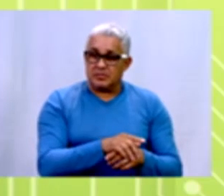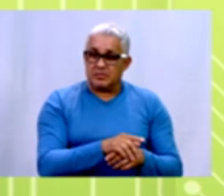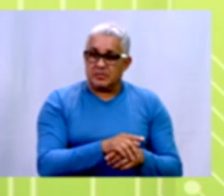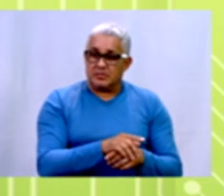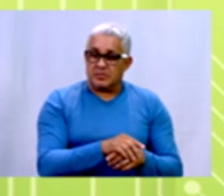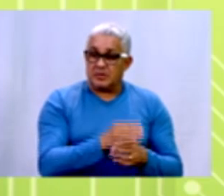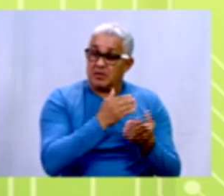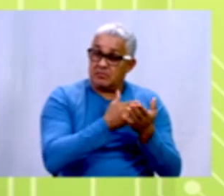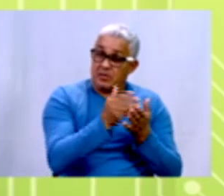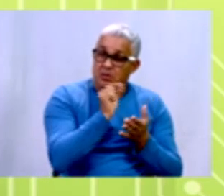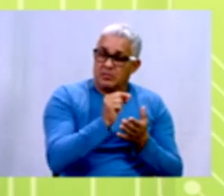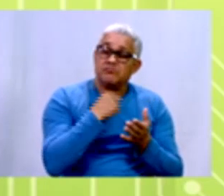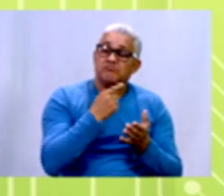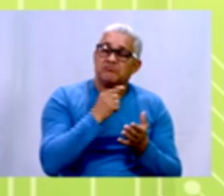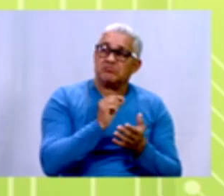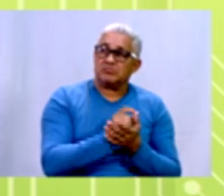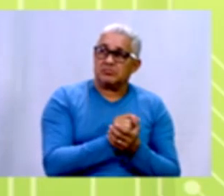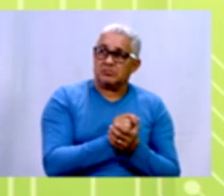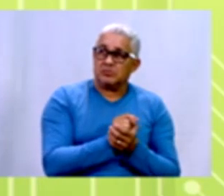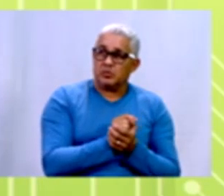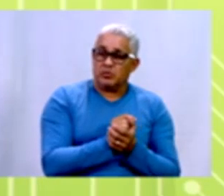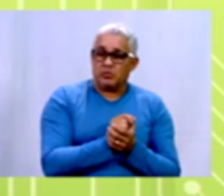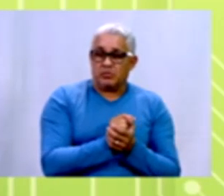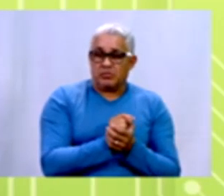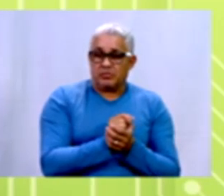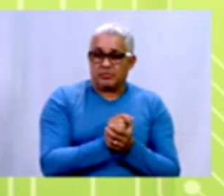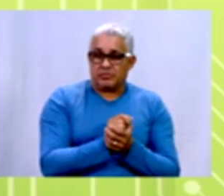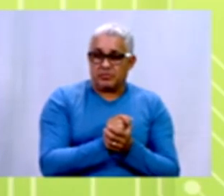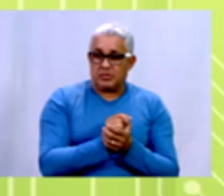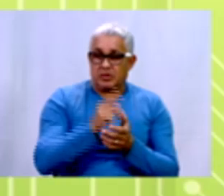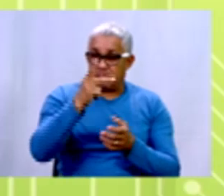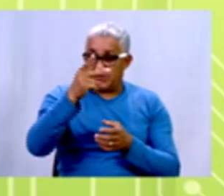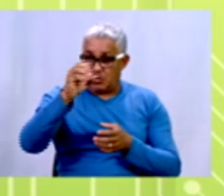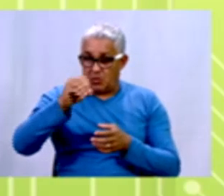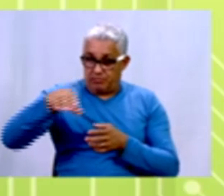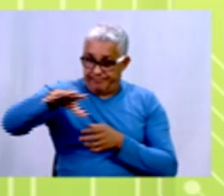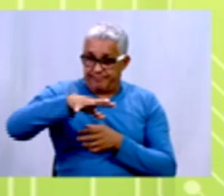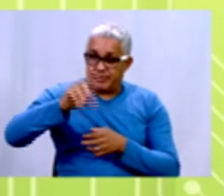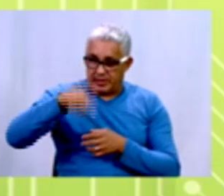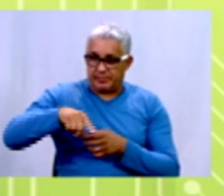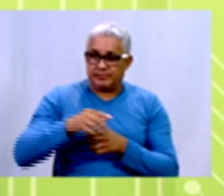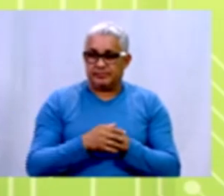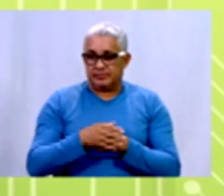tirar inicialmente essa dúvida com o PO, o Product Owner.